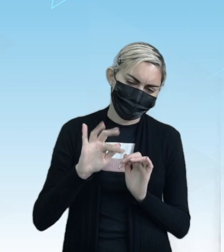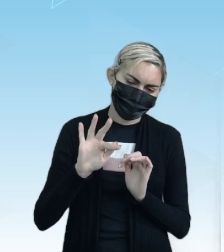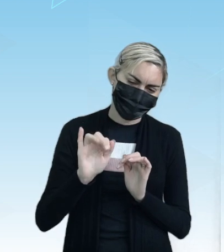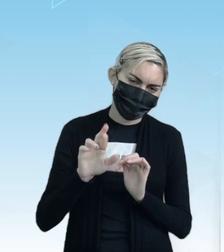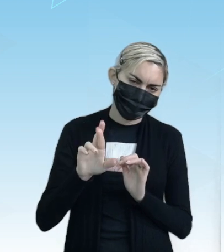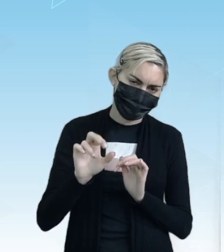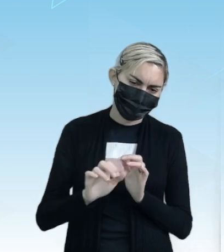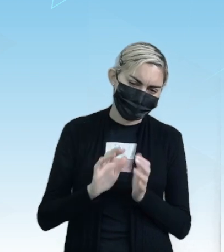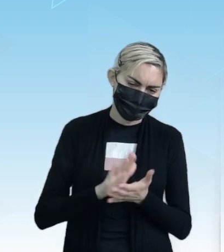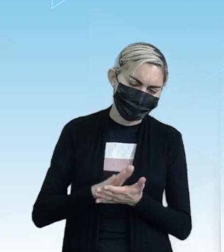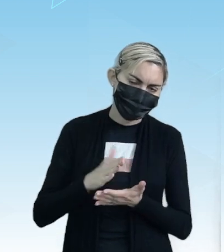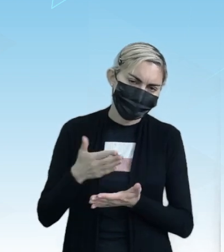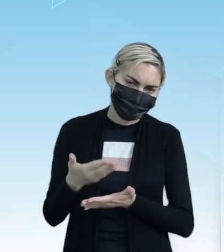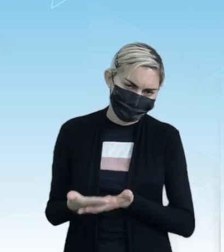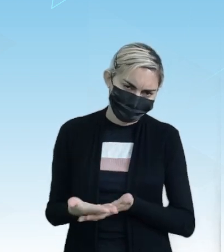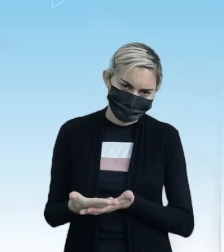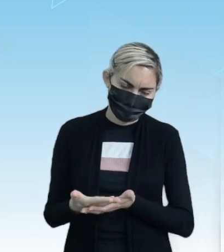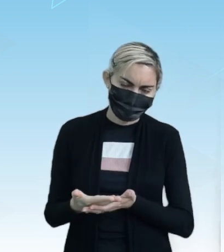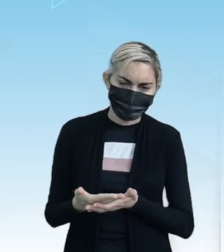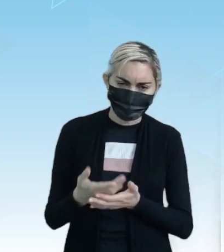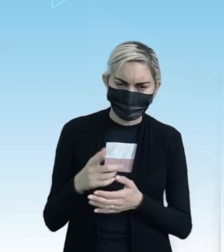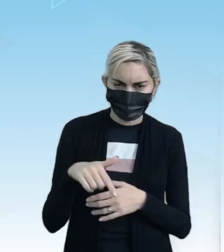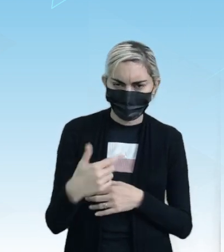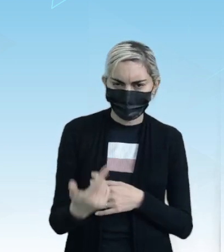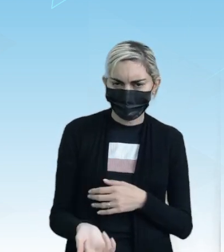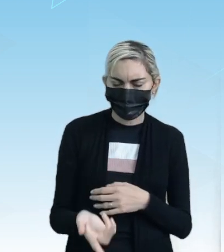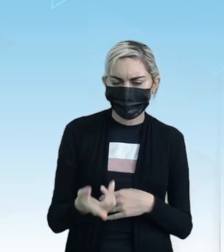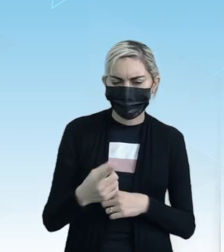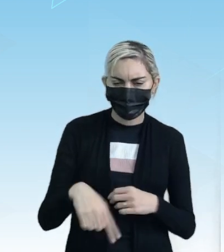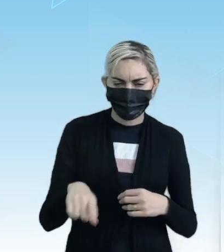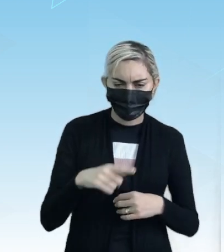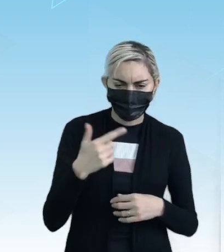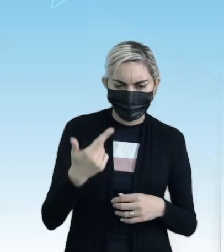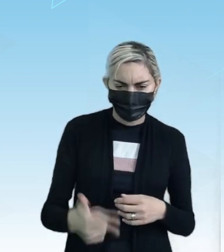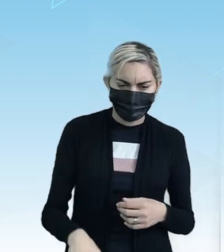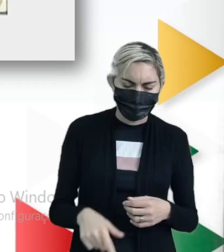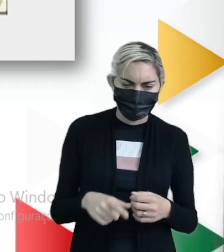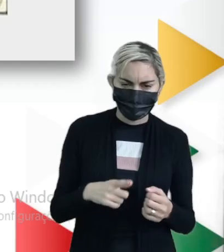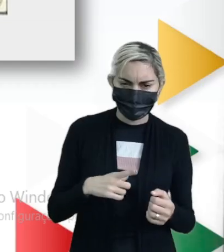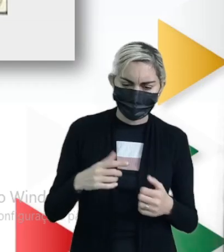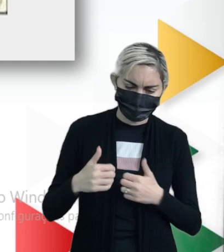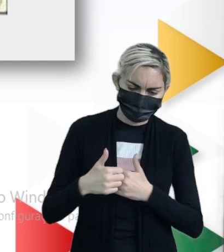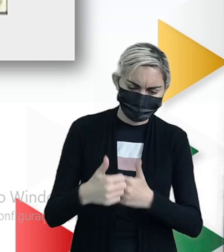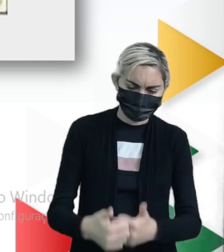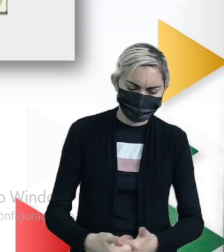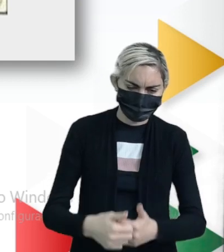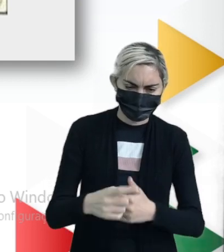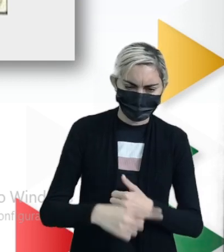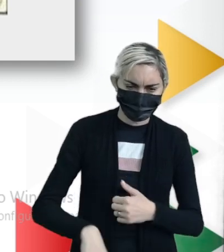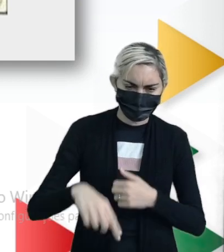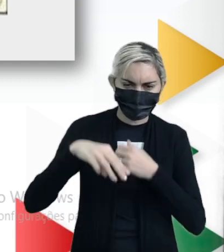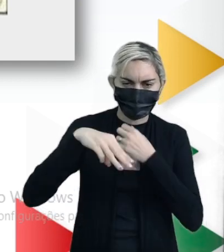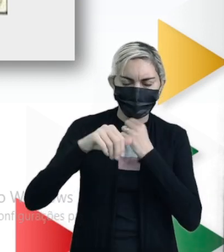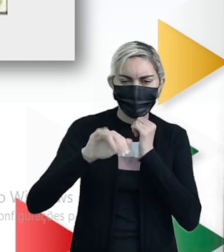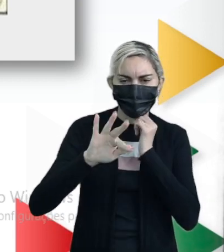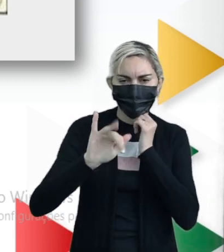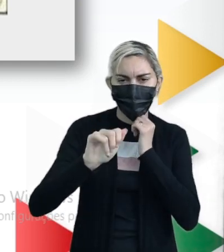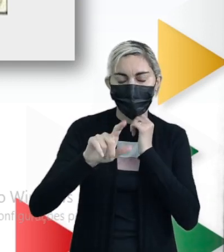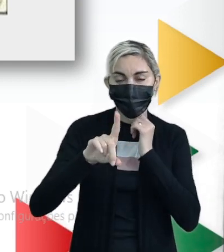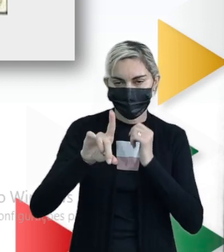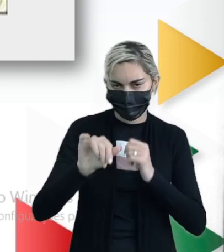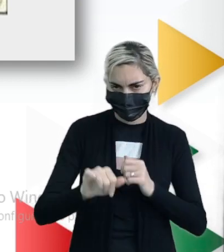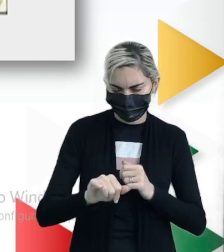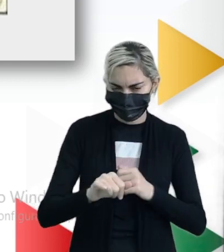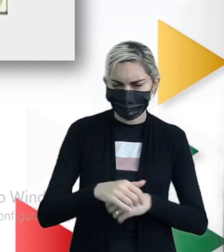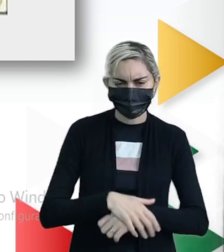a interpretar. Então vamos lá aqui, tem um outro, vamos ver, acompanhem comigo, de Mafalda. Todo mundo